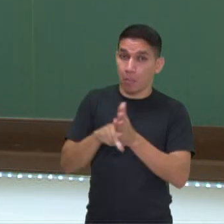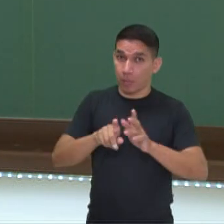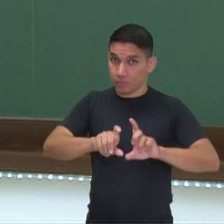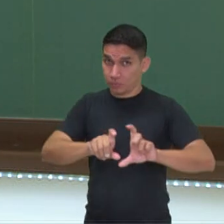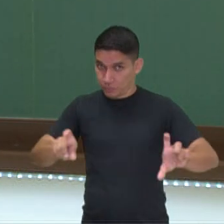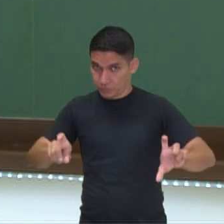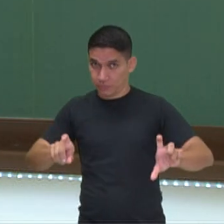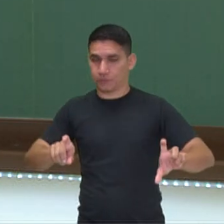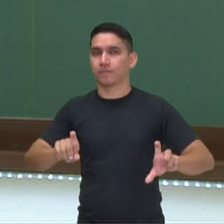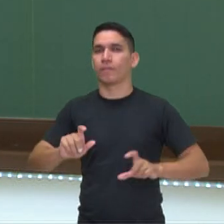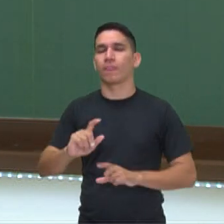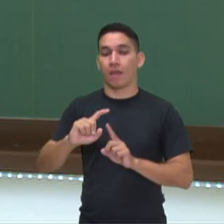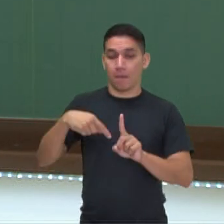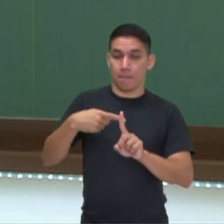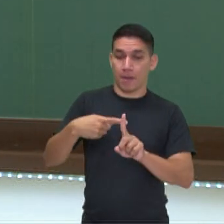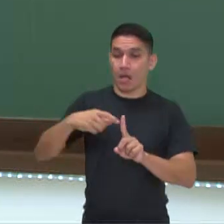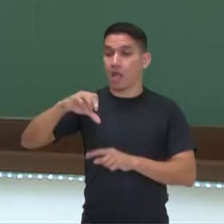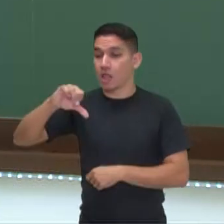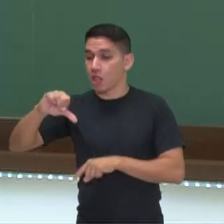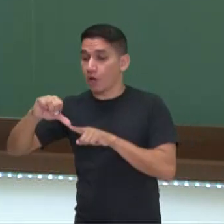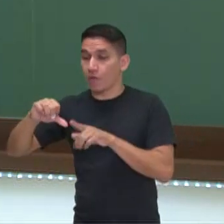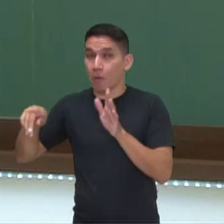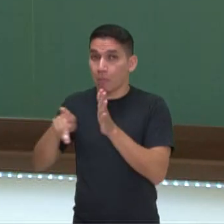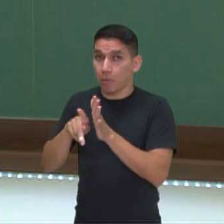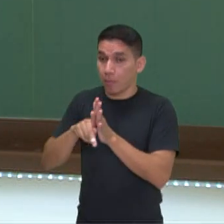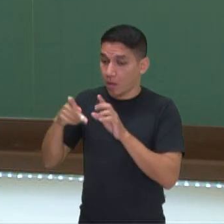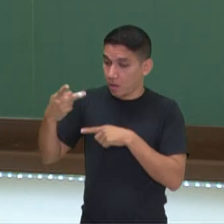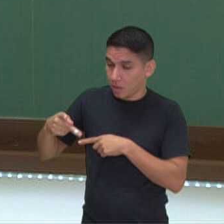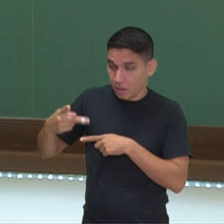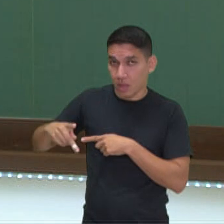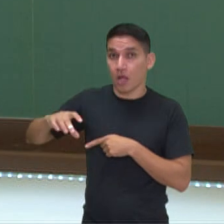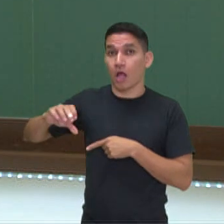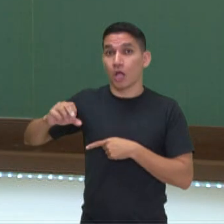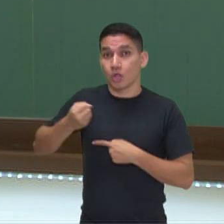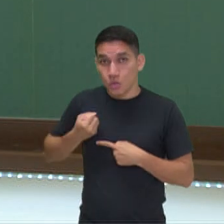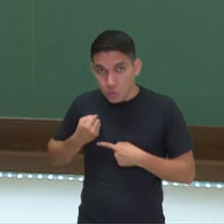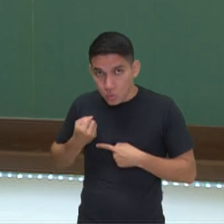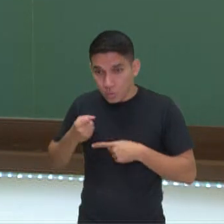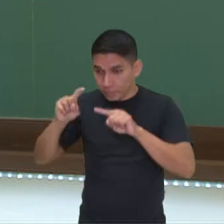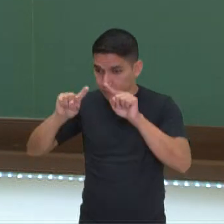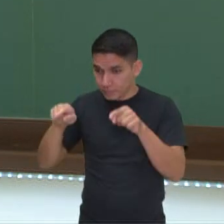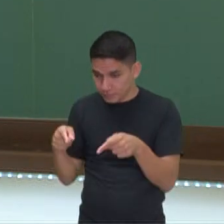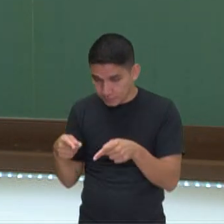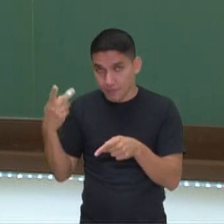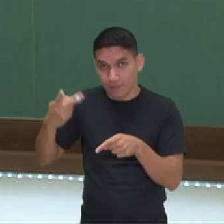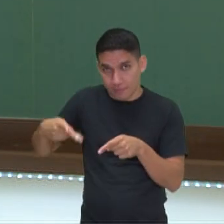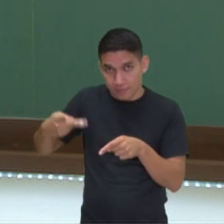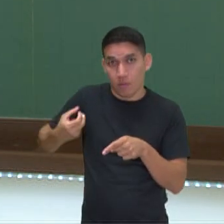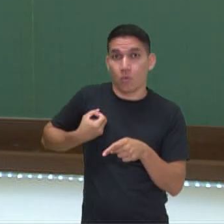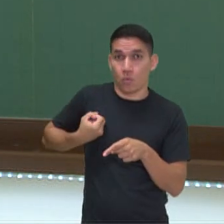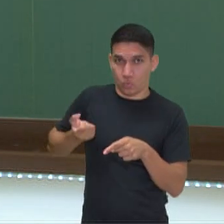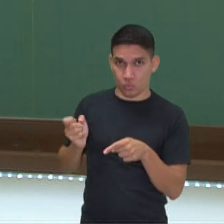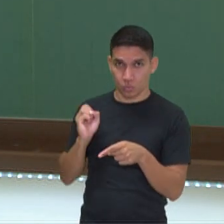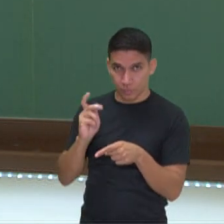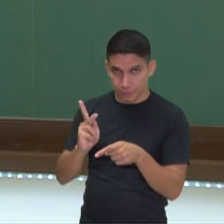operação. O mais 9, esse maisinho que está na frente do 9 dentro do parênteses, é o sinal do